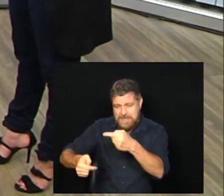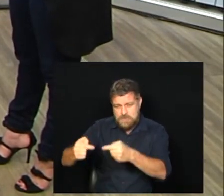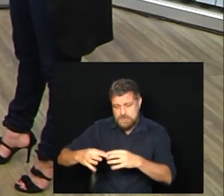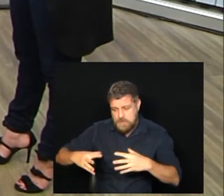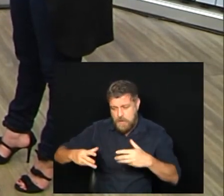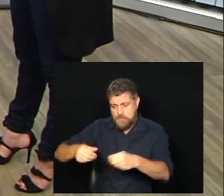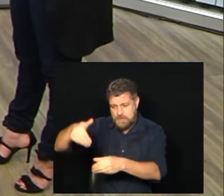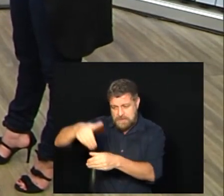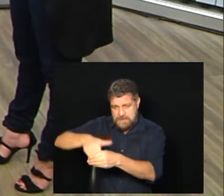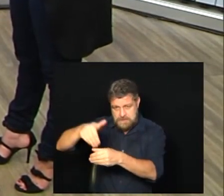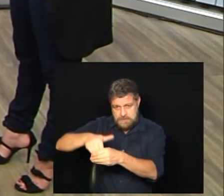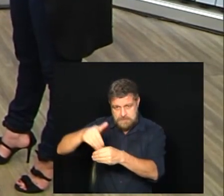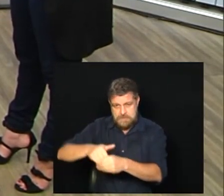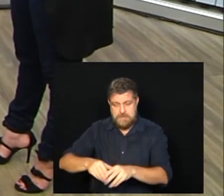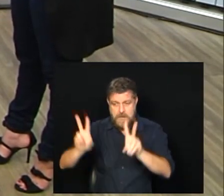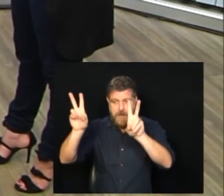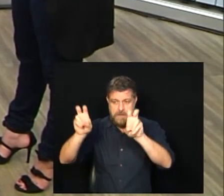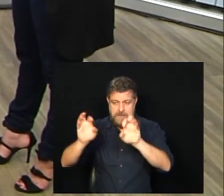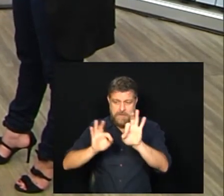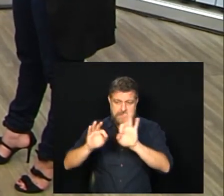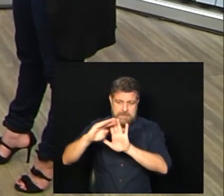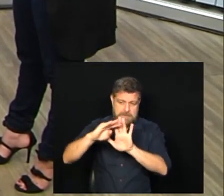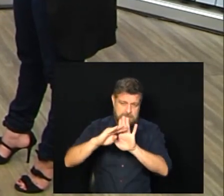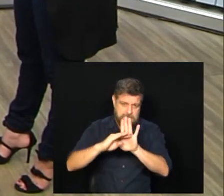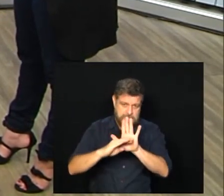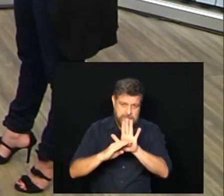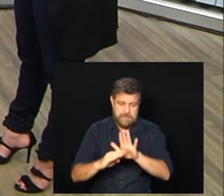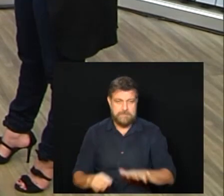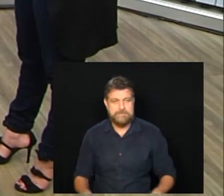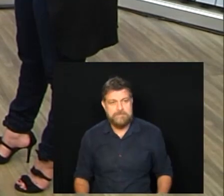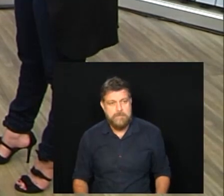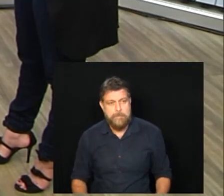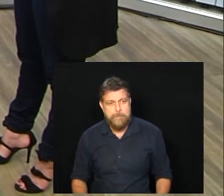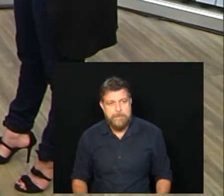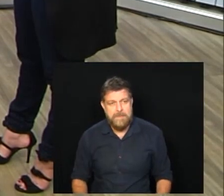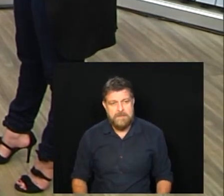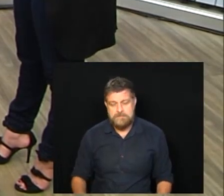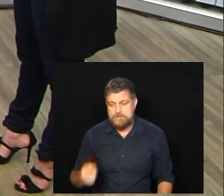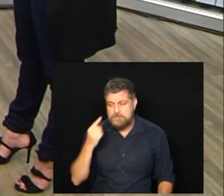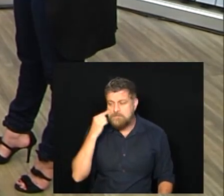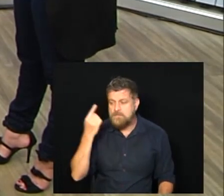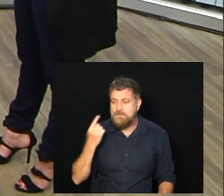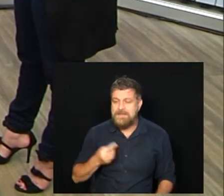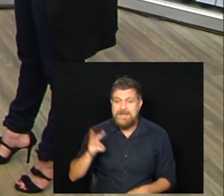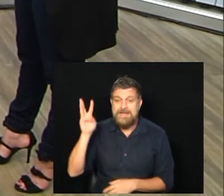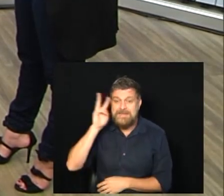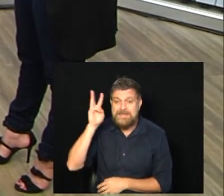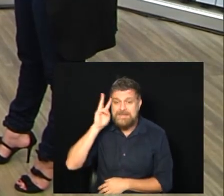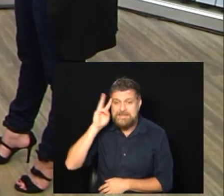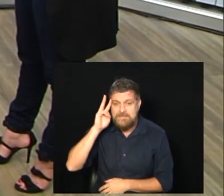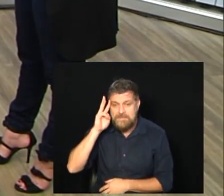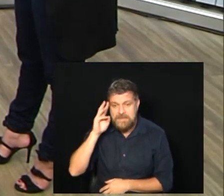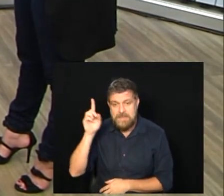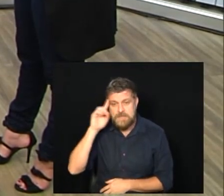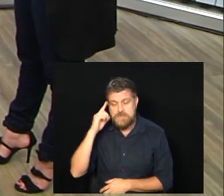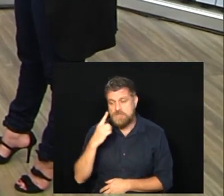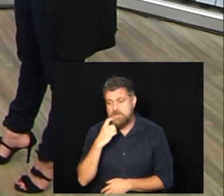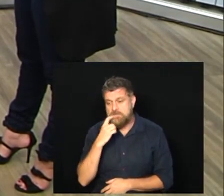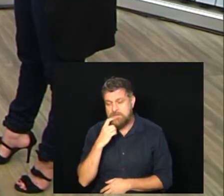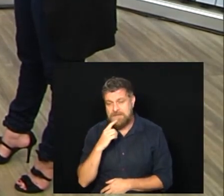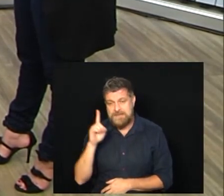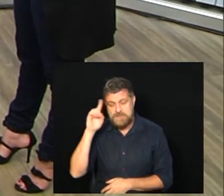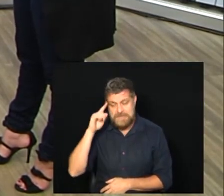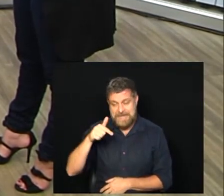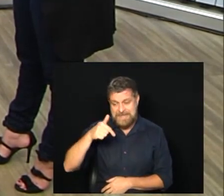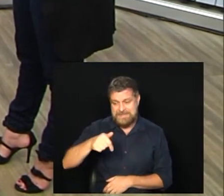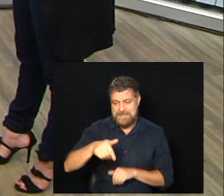e votações sobre estes projetos e os trâmites. Mina Abreu, próxima terça-feira é feriado, 7 de